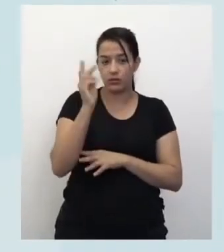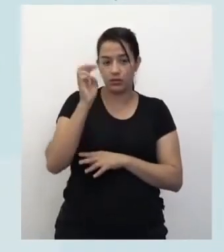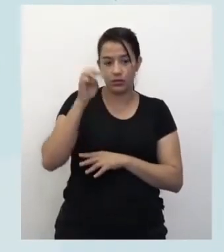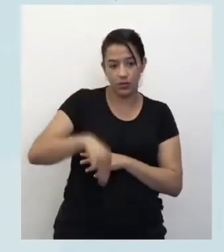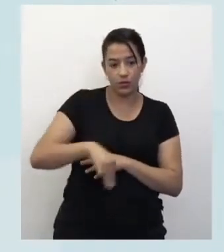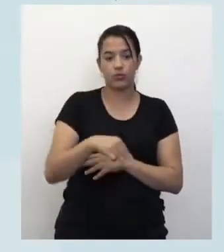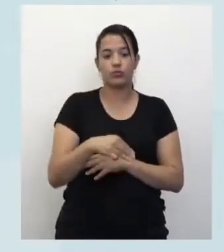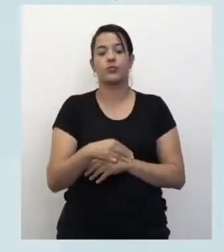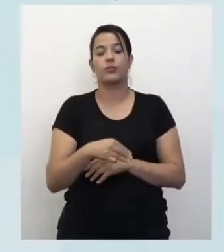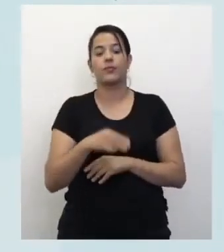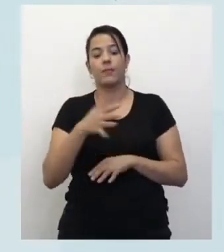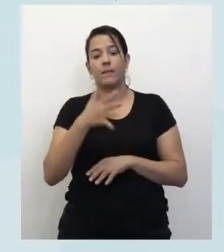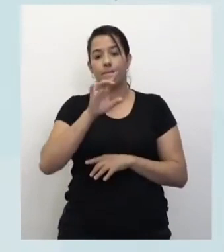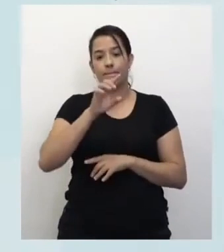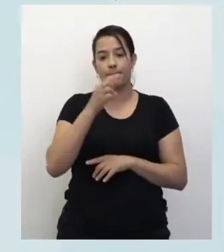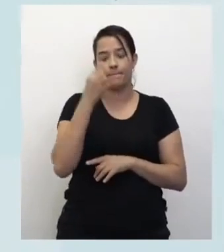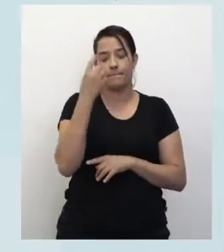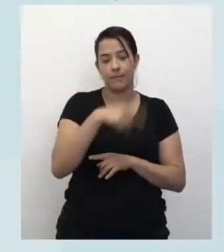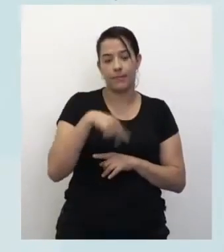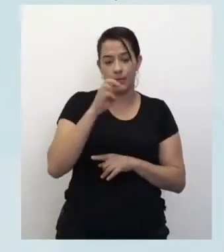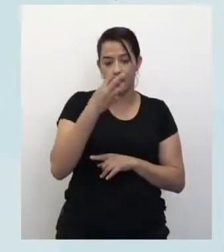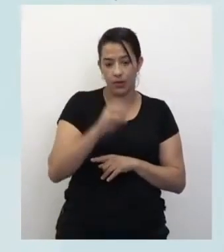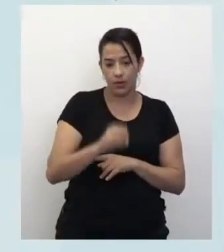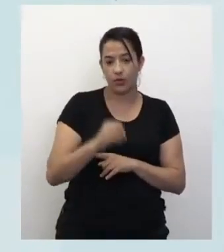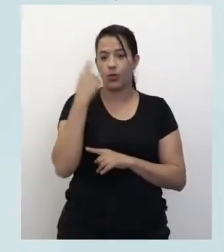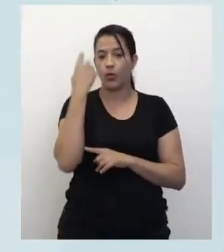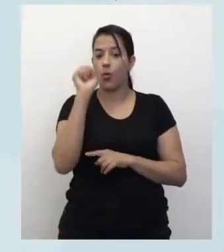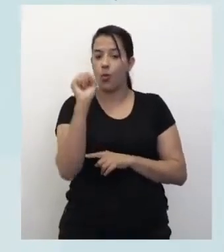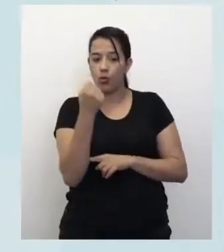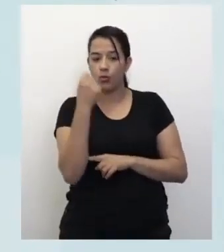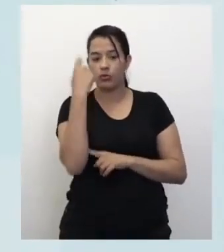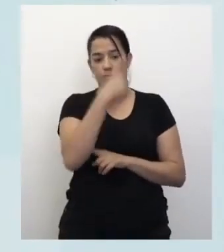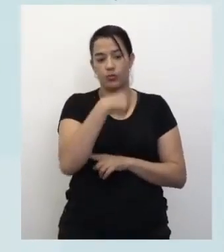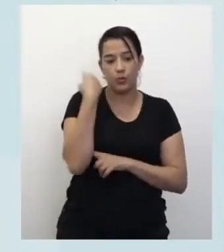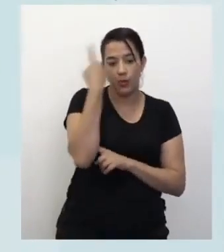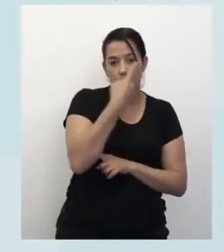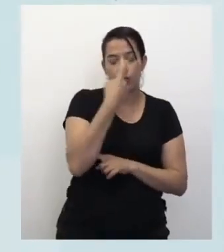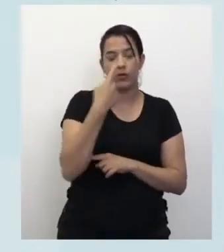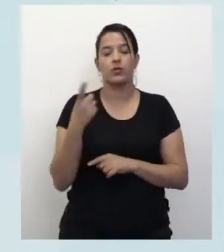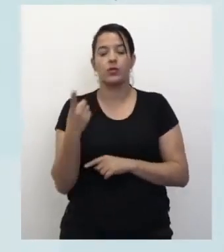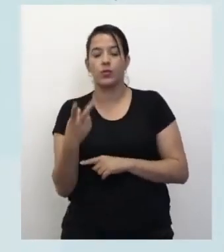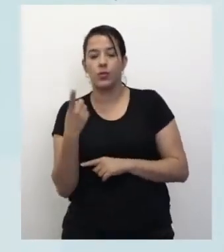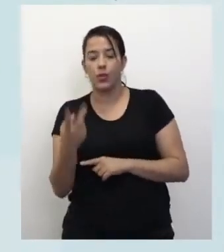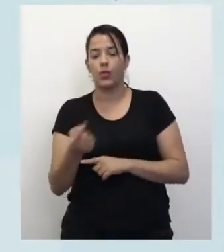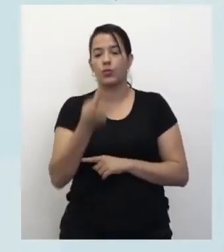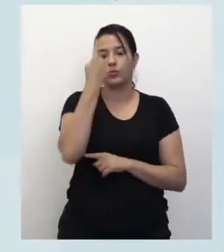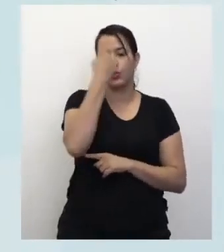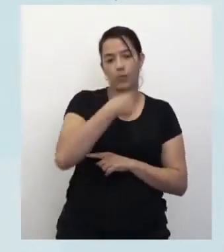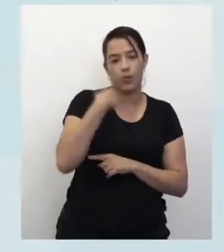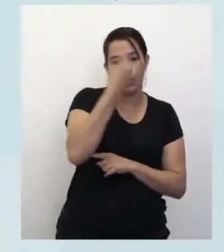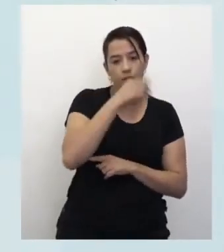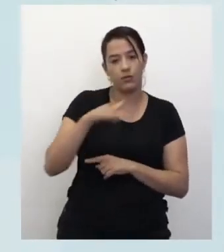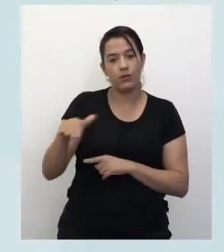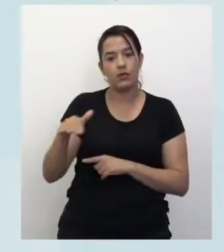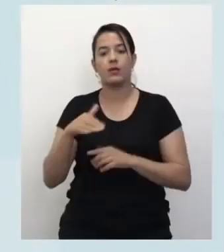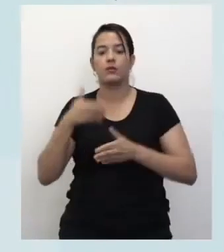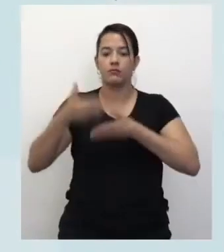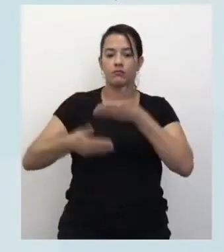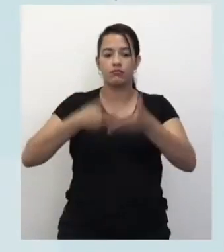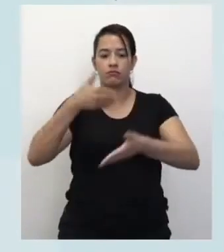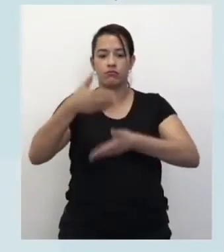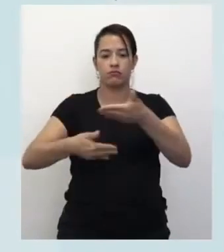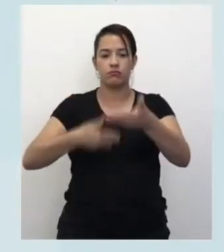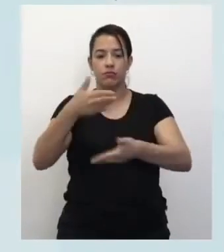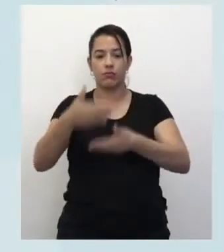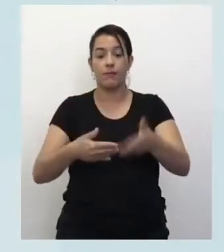hora, assim como 8 km em 1 hora, 12 km em 1 hora e meia, 16 km em 2 horas e assim por